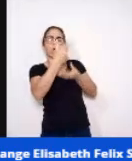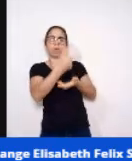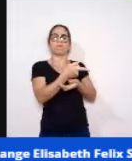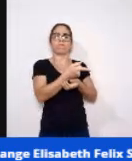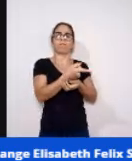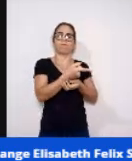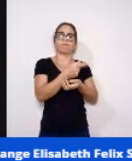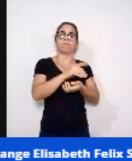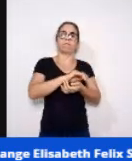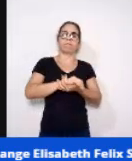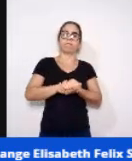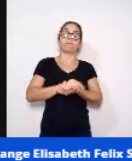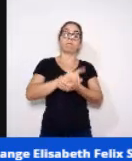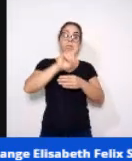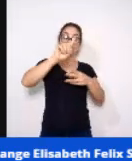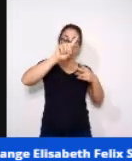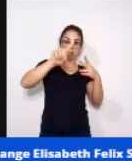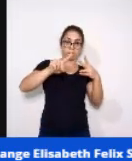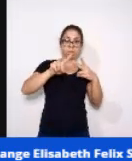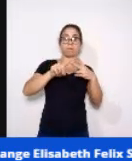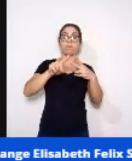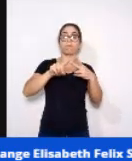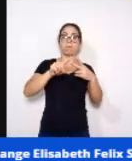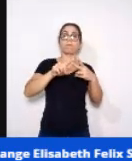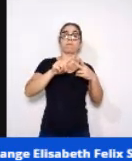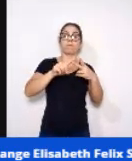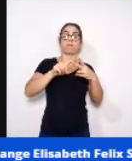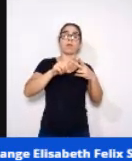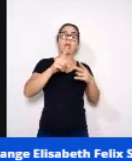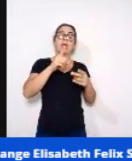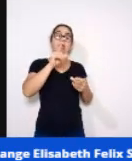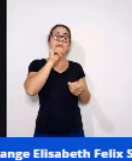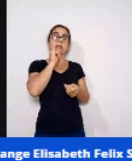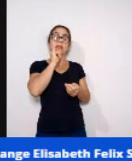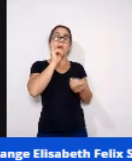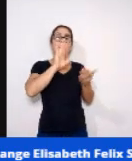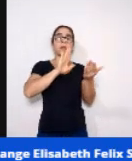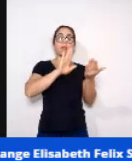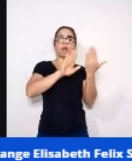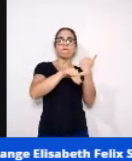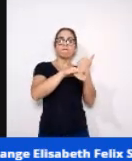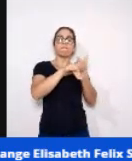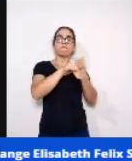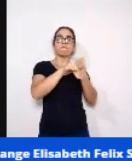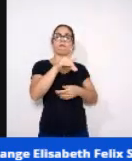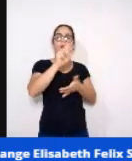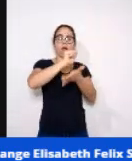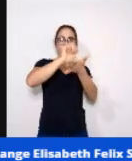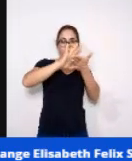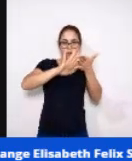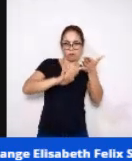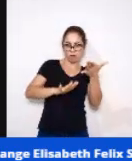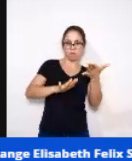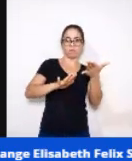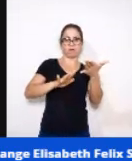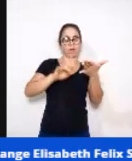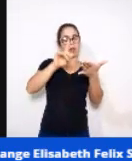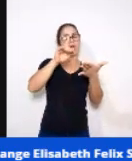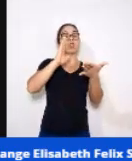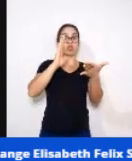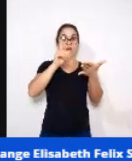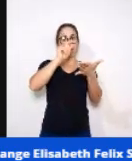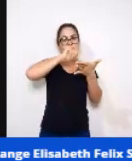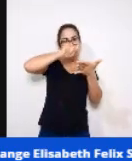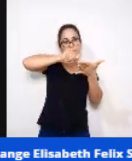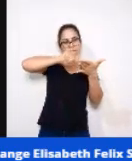Uma outra maneira também é quando ele devolve essas atividades desenvolvidas. Quando ele te devolve esse caderno com todas